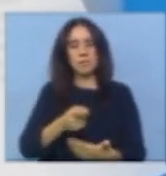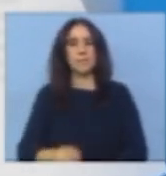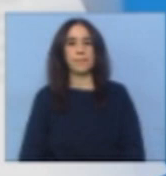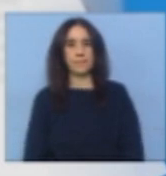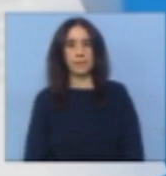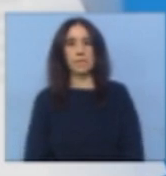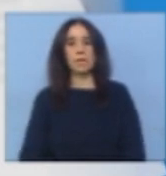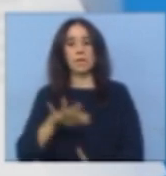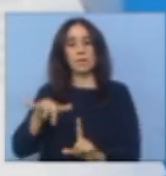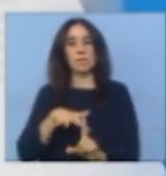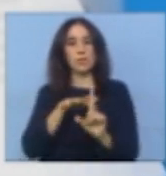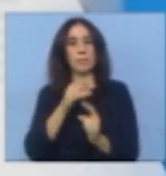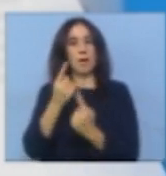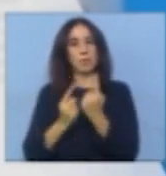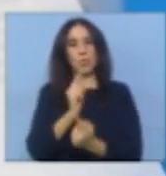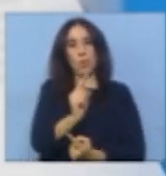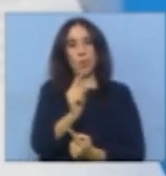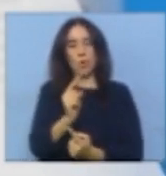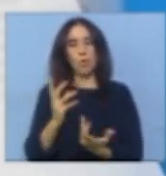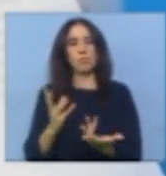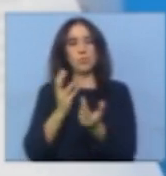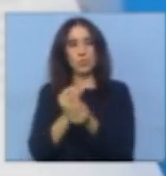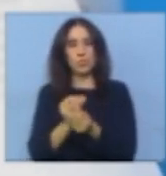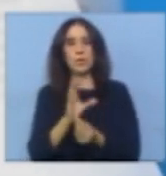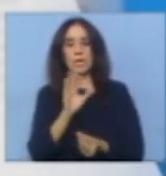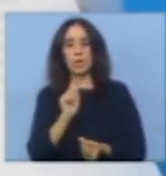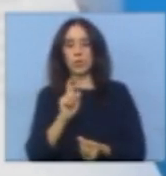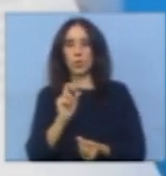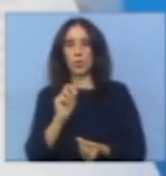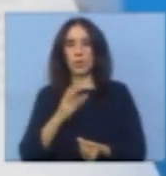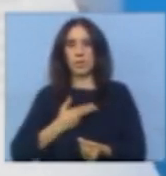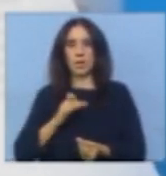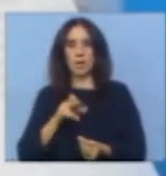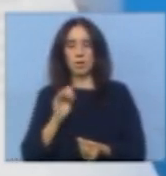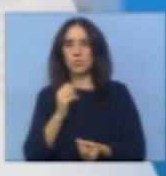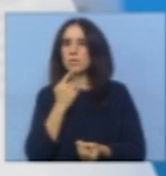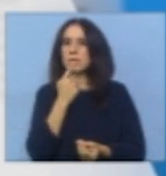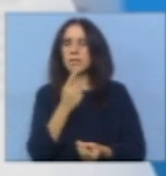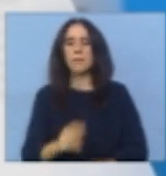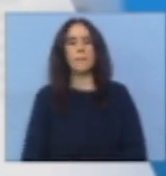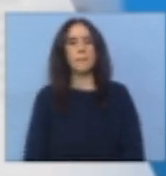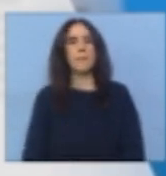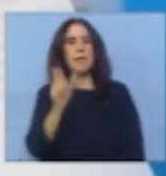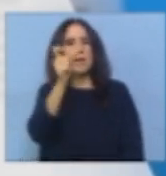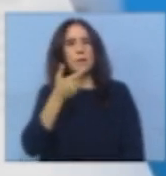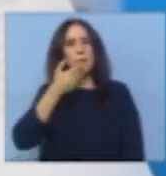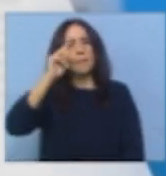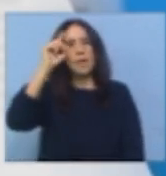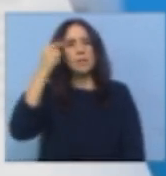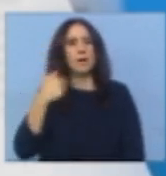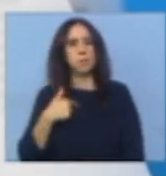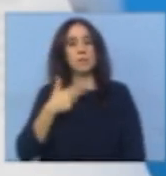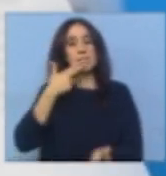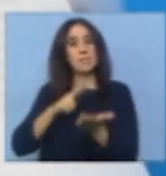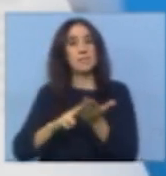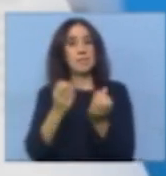alguns dos seus discípulos, juntamente com os herodianos, e disseram-lhe: Mestre, sabemos que és sincero e